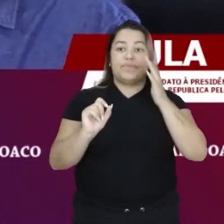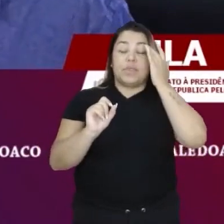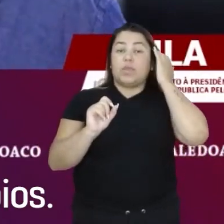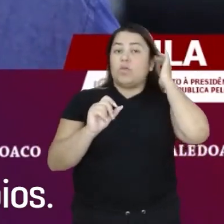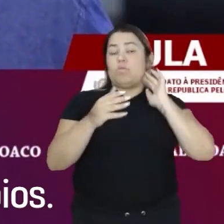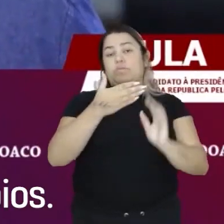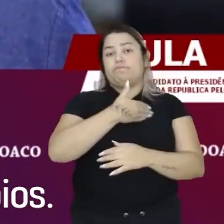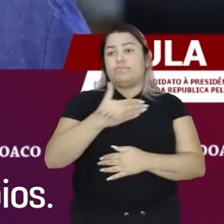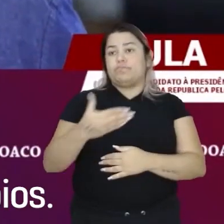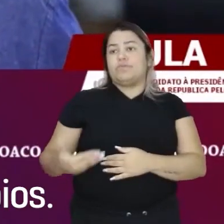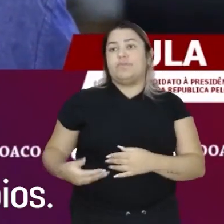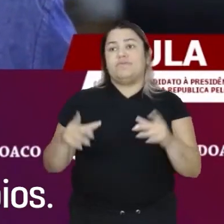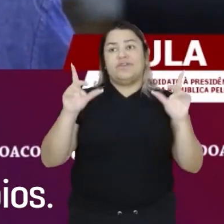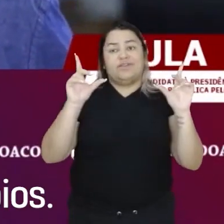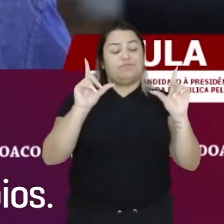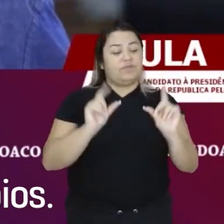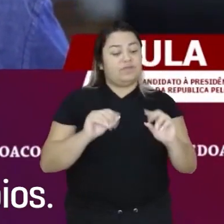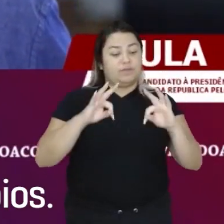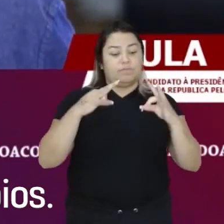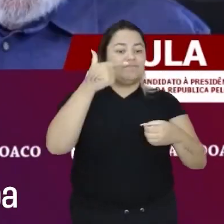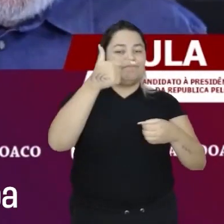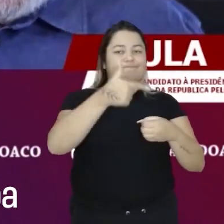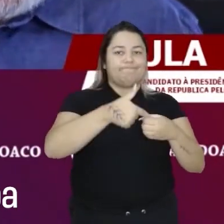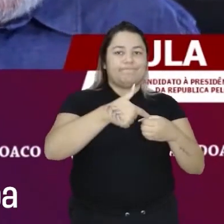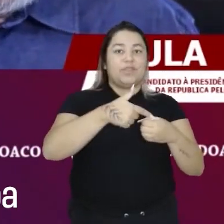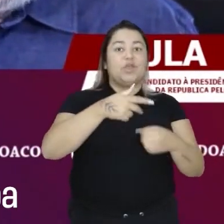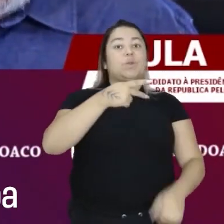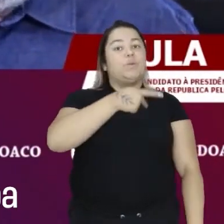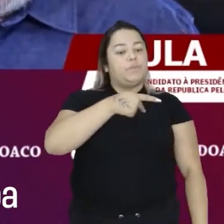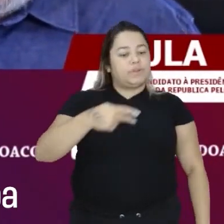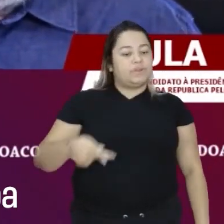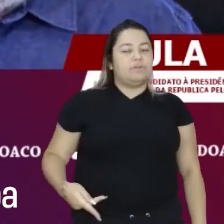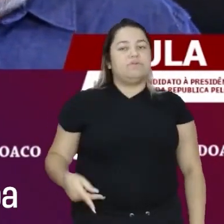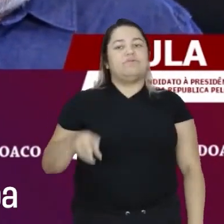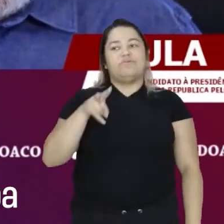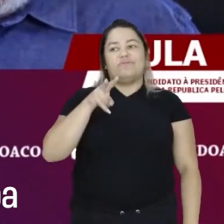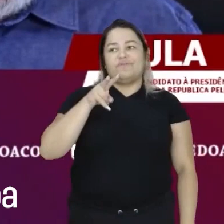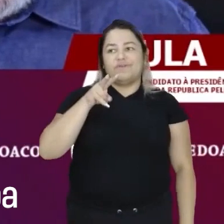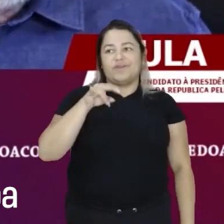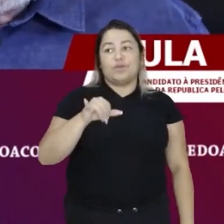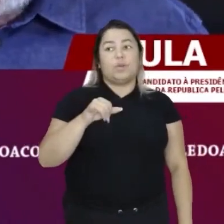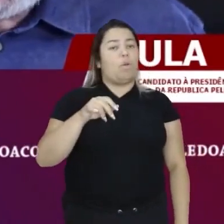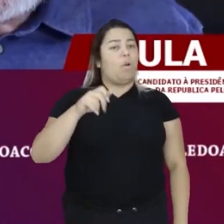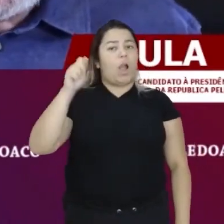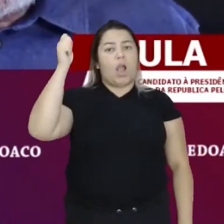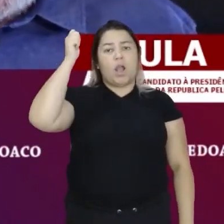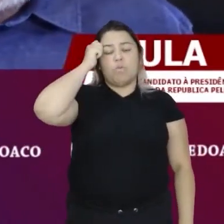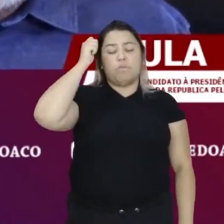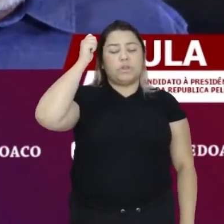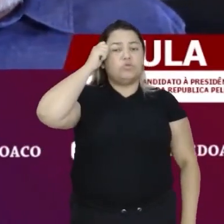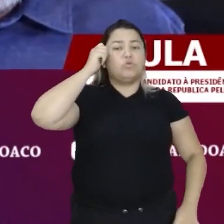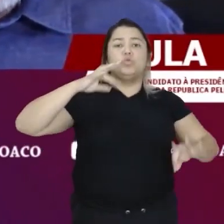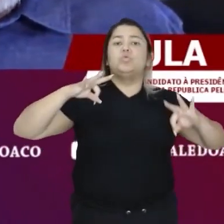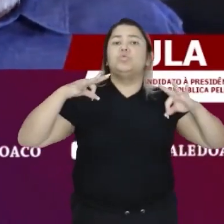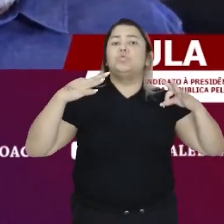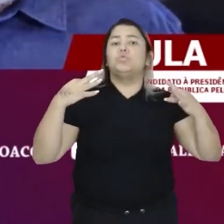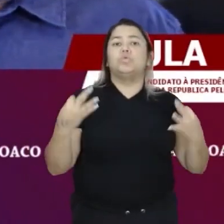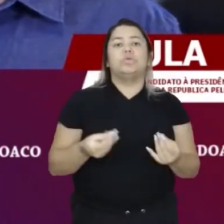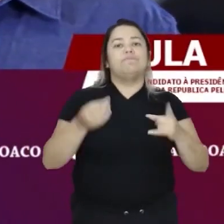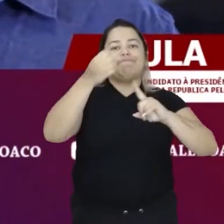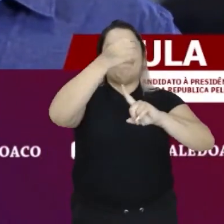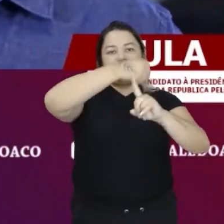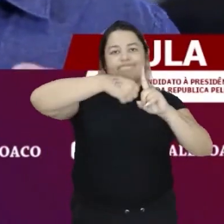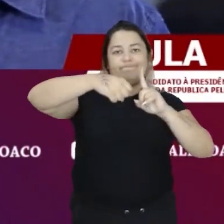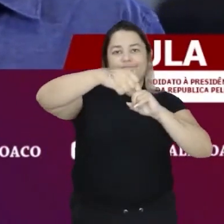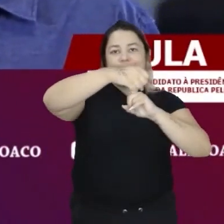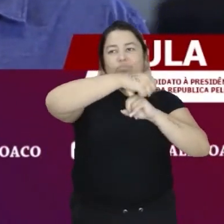para o governo, você vai reduzir o dinheiro dos municípios. O presidente vai jogar o peso da culpa em toda a sociedade brasileira. Porque